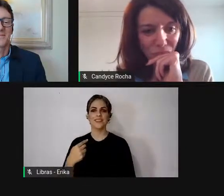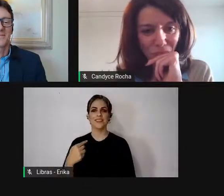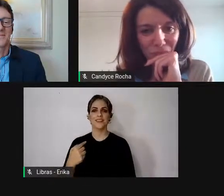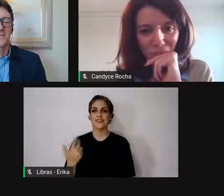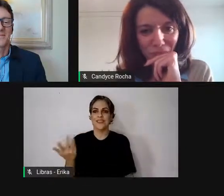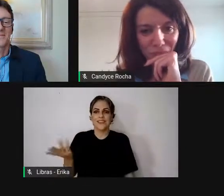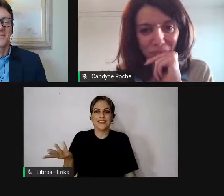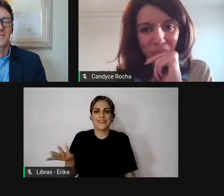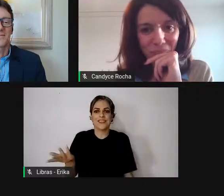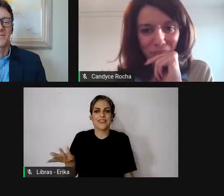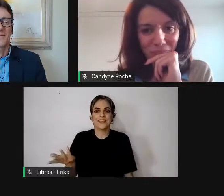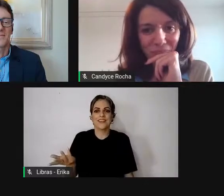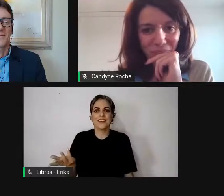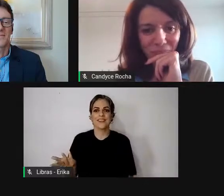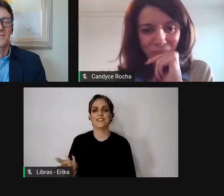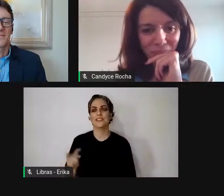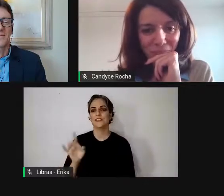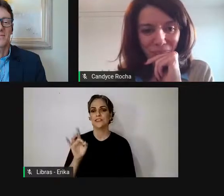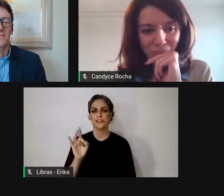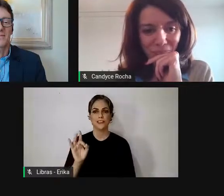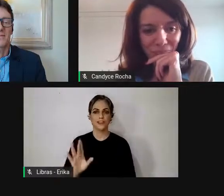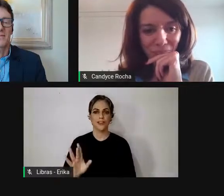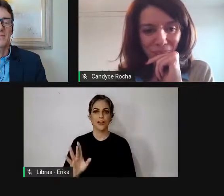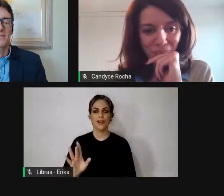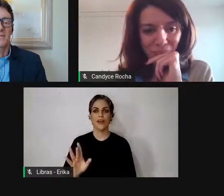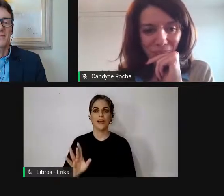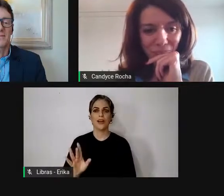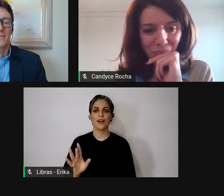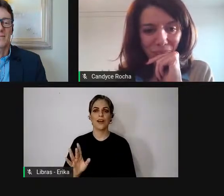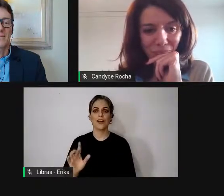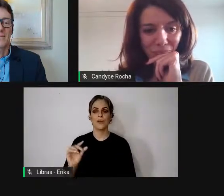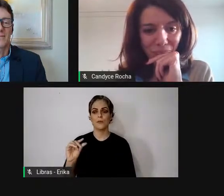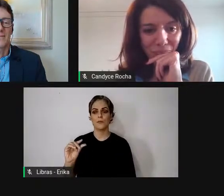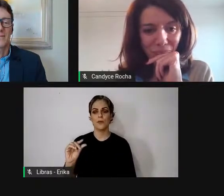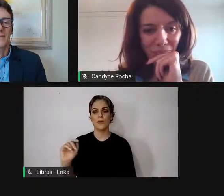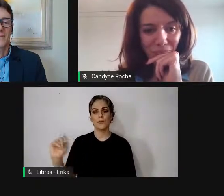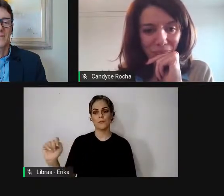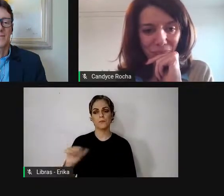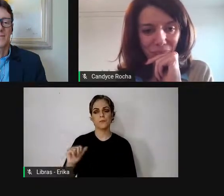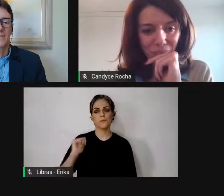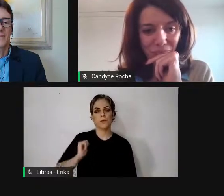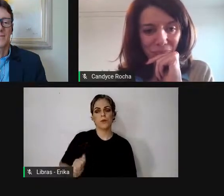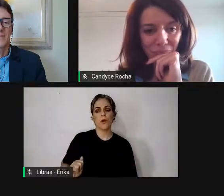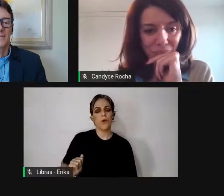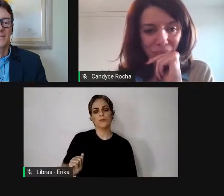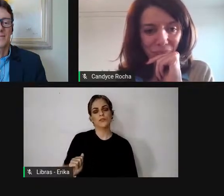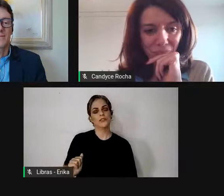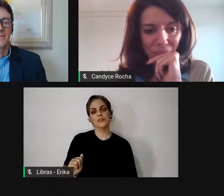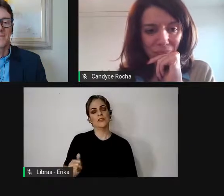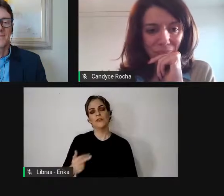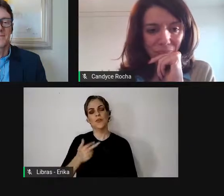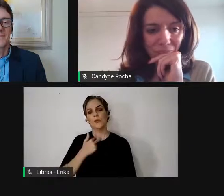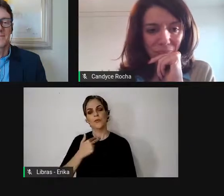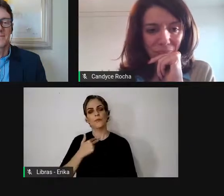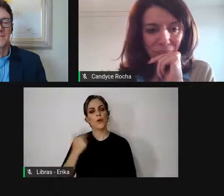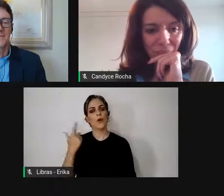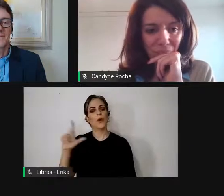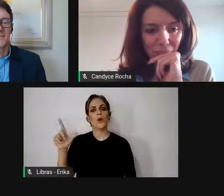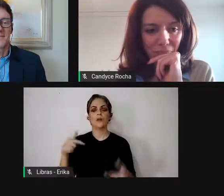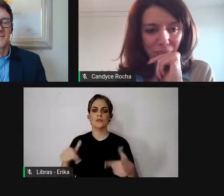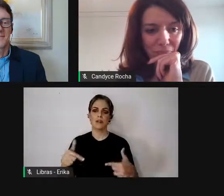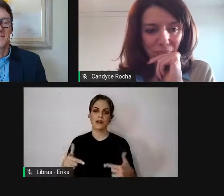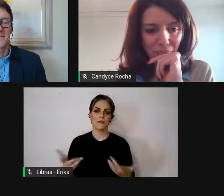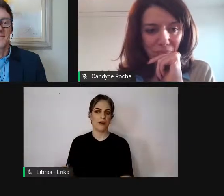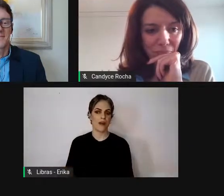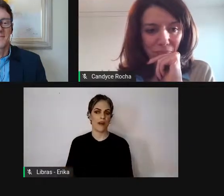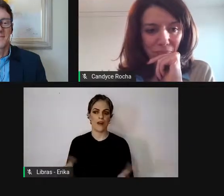ajuda de custo, uma espécie de bolsa, mas eu não posso, né, eu tenho o vínculo trabalhista com a Câmara, né,